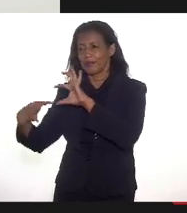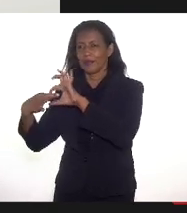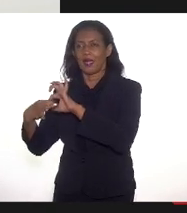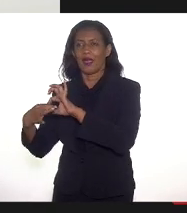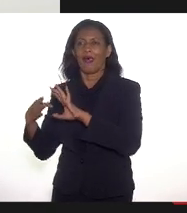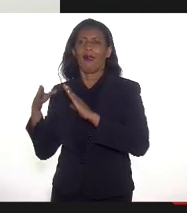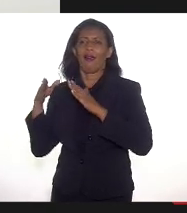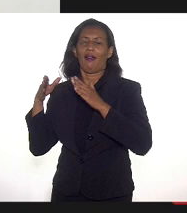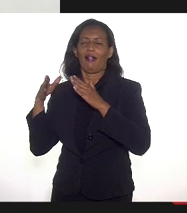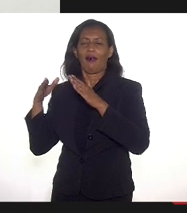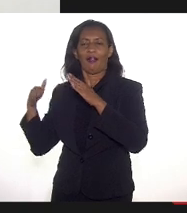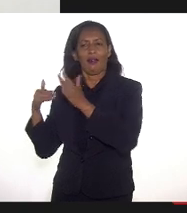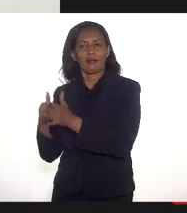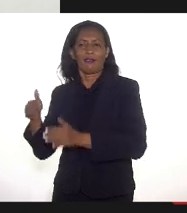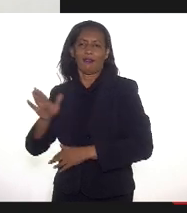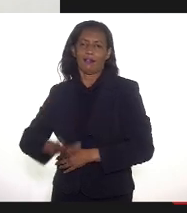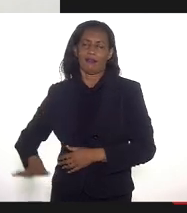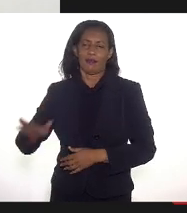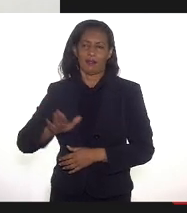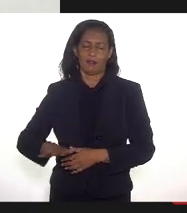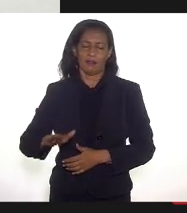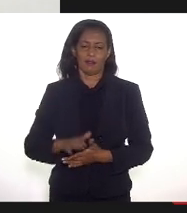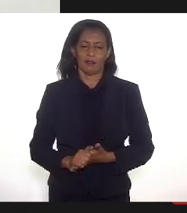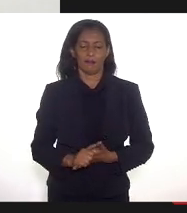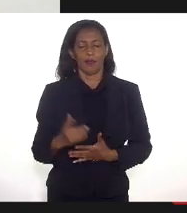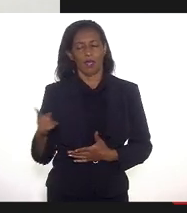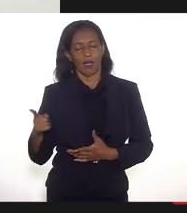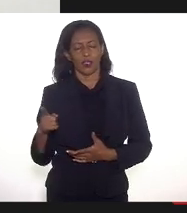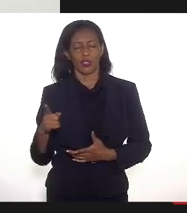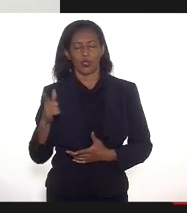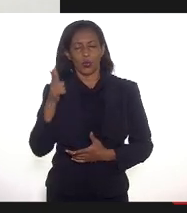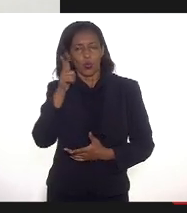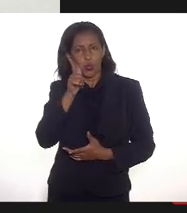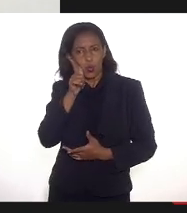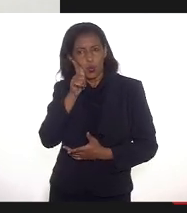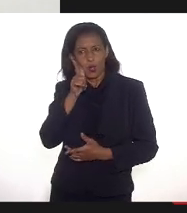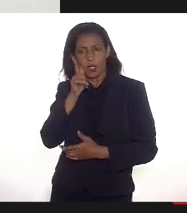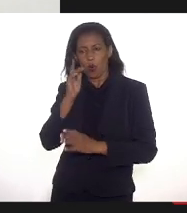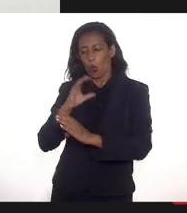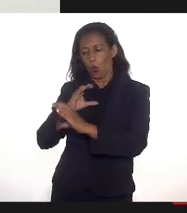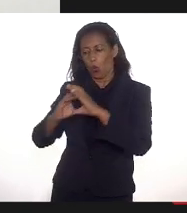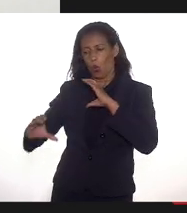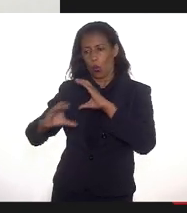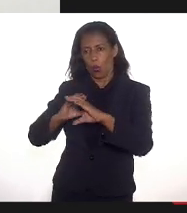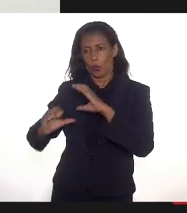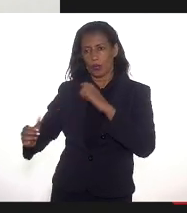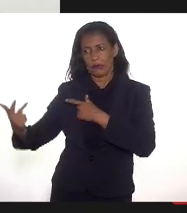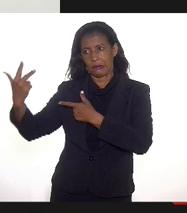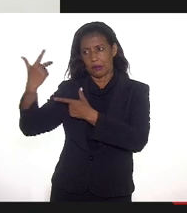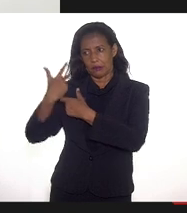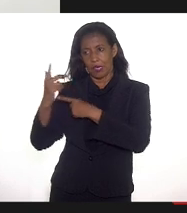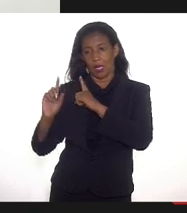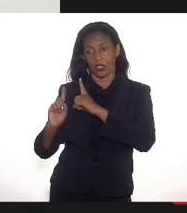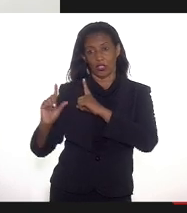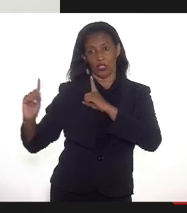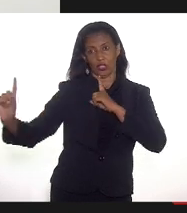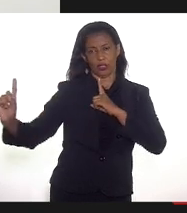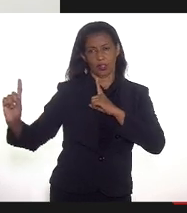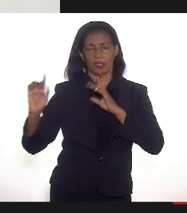criança. Então, a gente criou esse canal de comunicação remoto com as famílias, para a gente